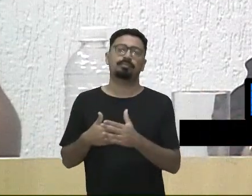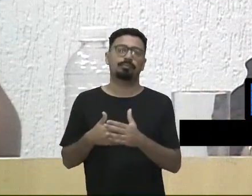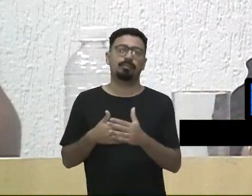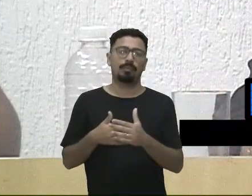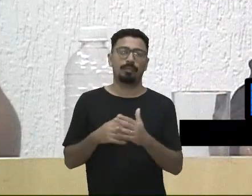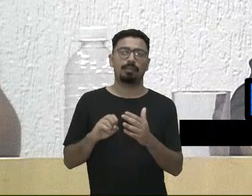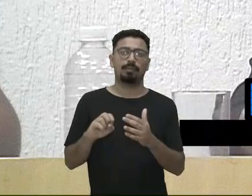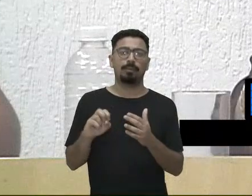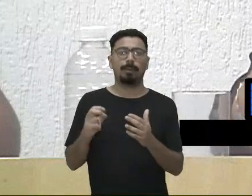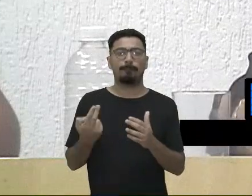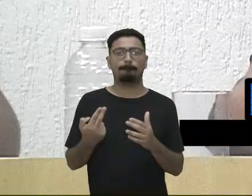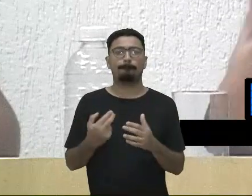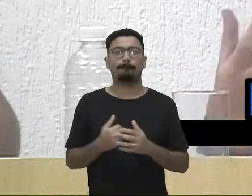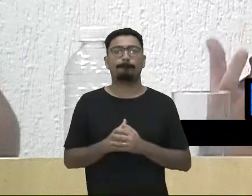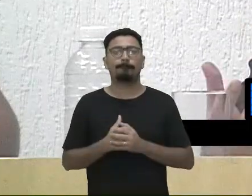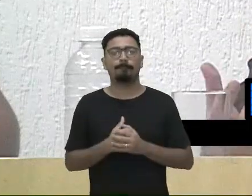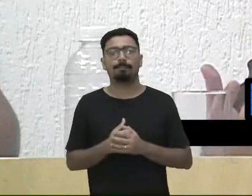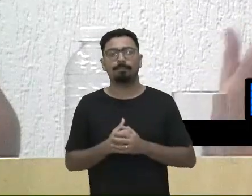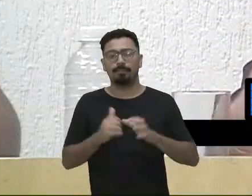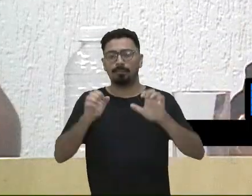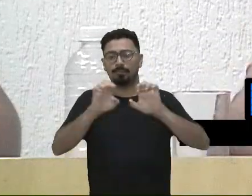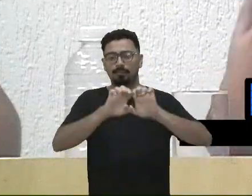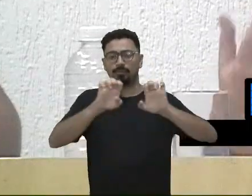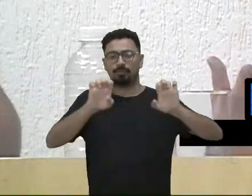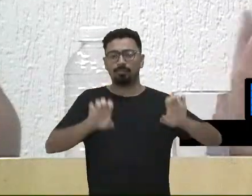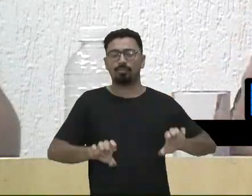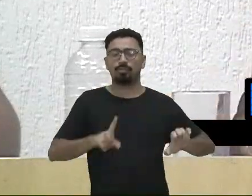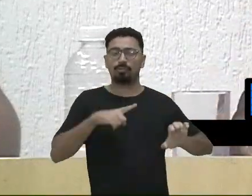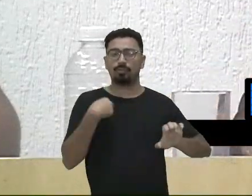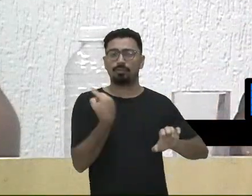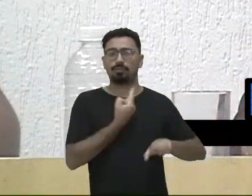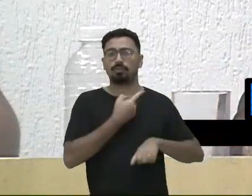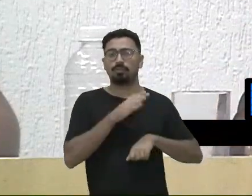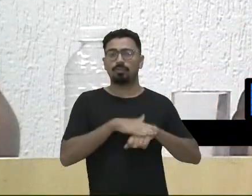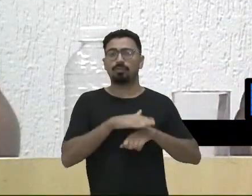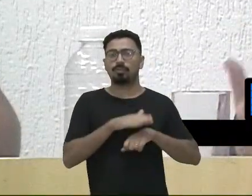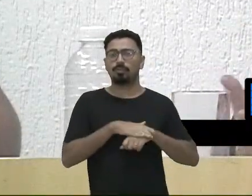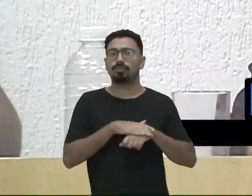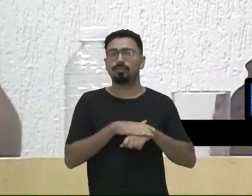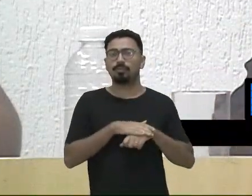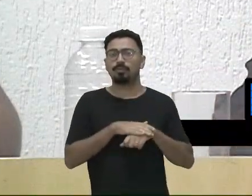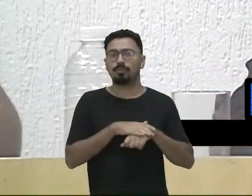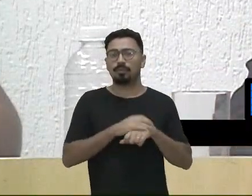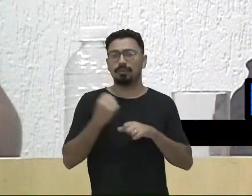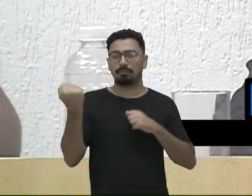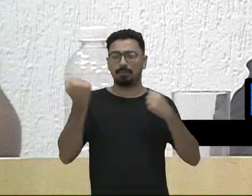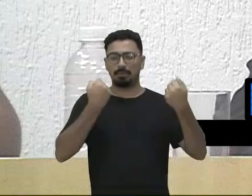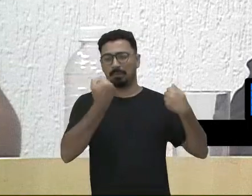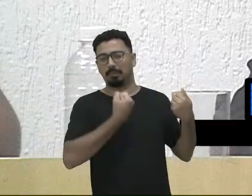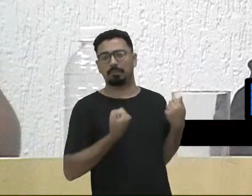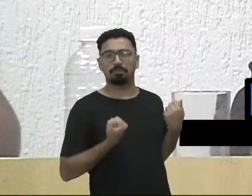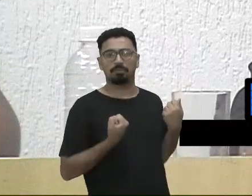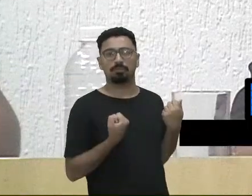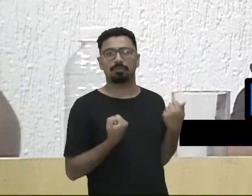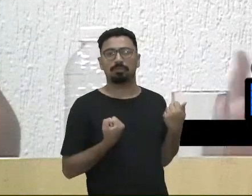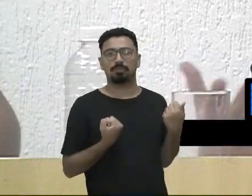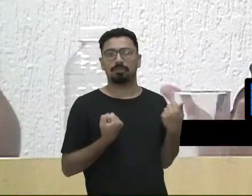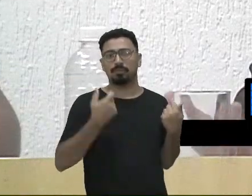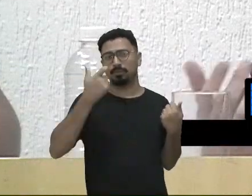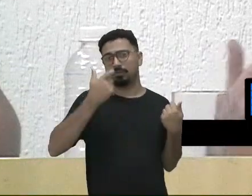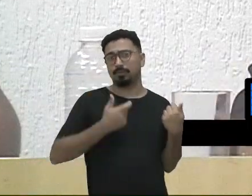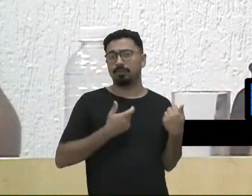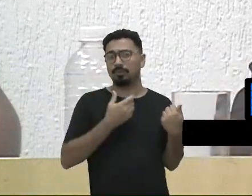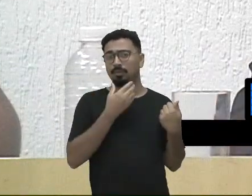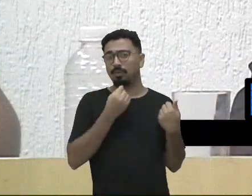Ou ele é estruturado para que nós mesmos nos matamos. Enquanto homens gays